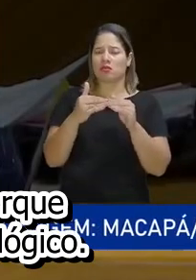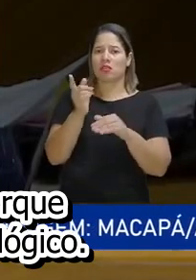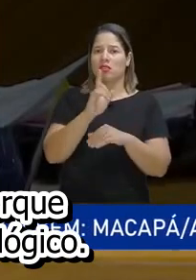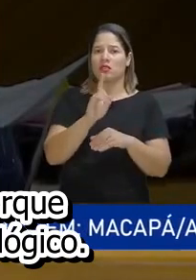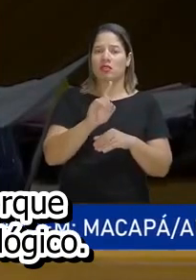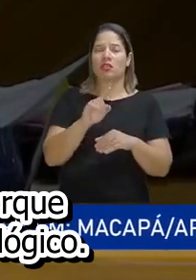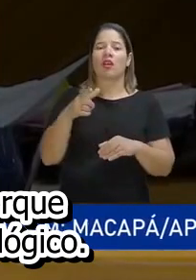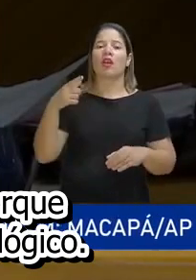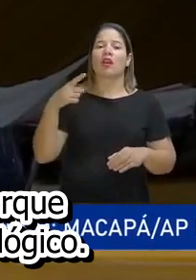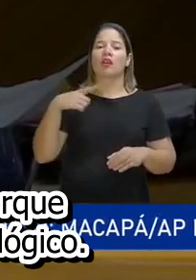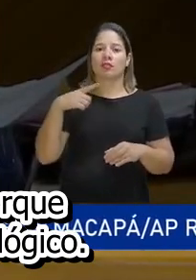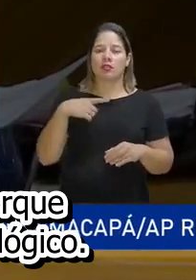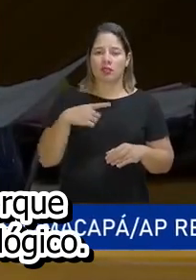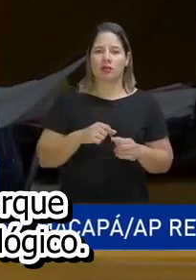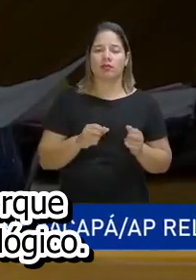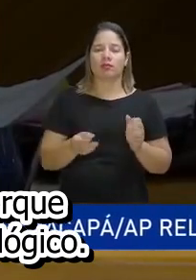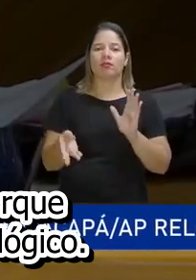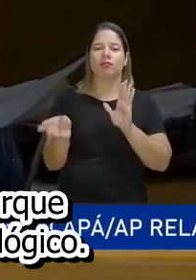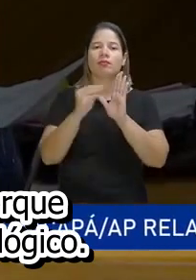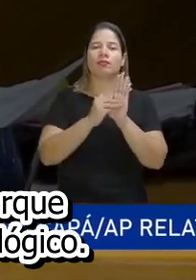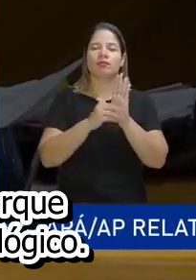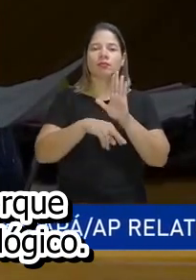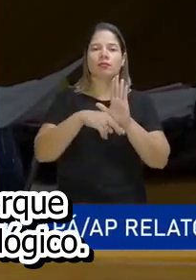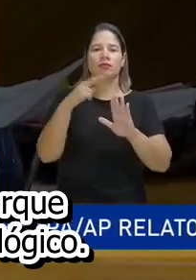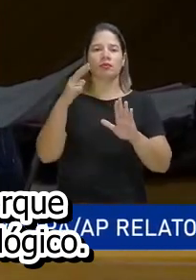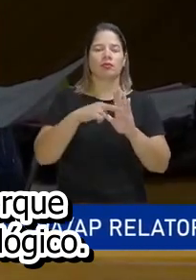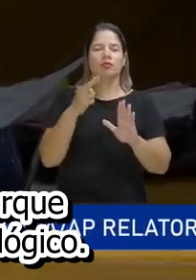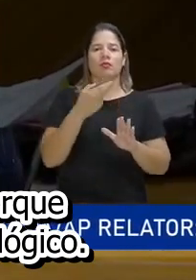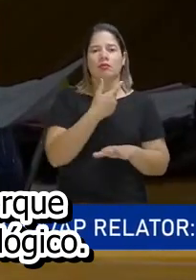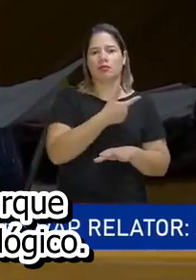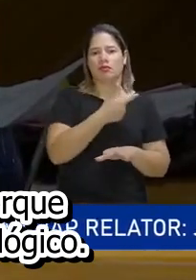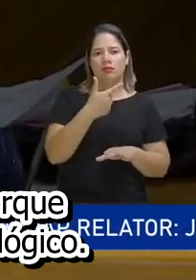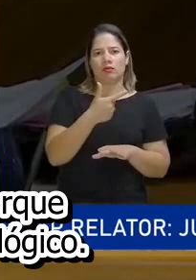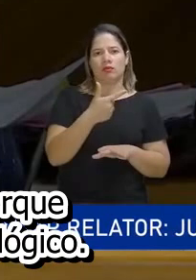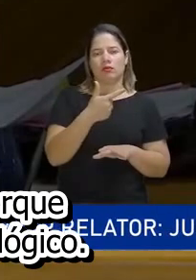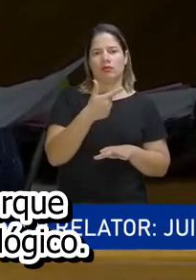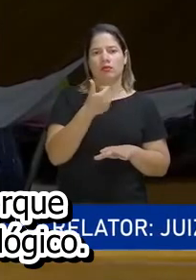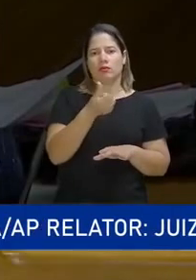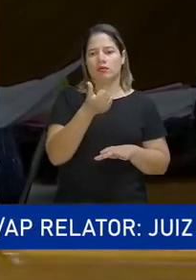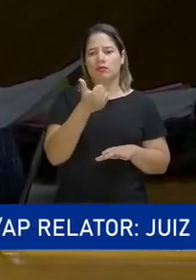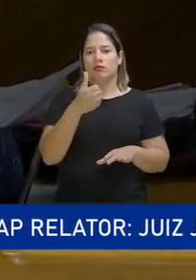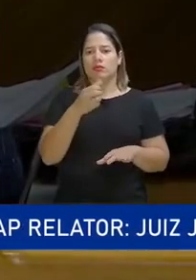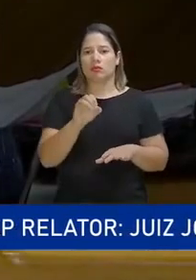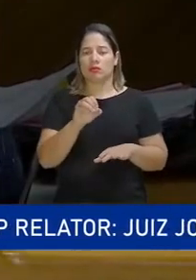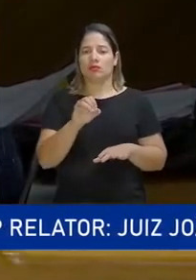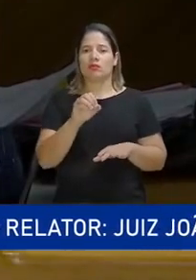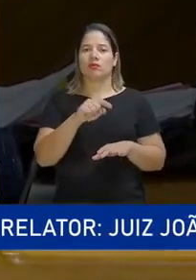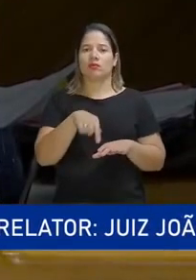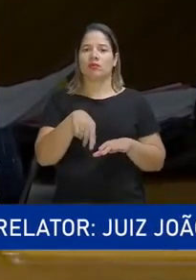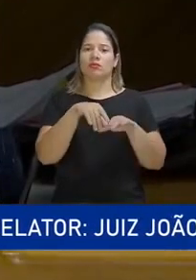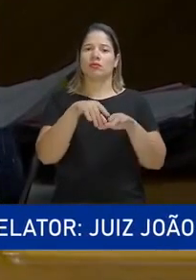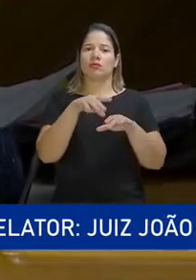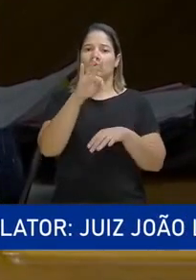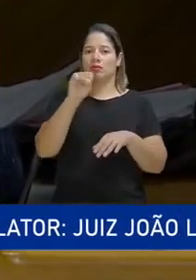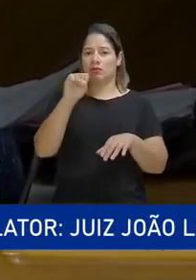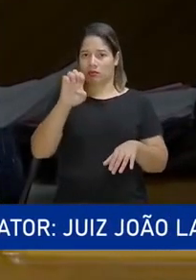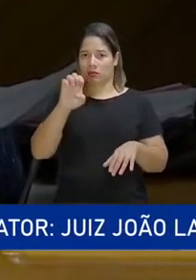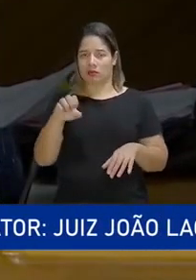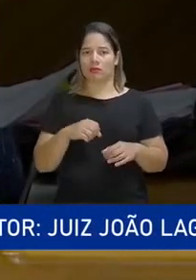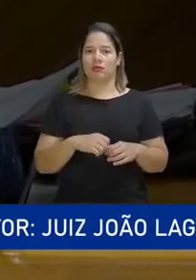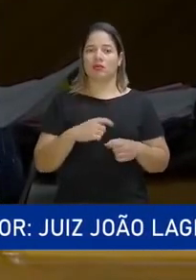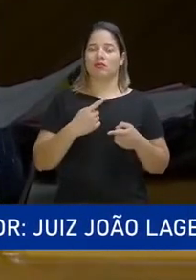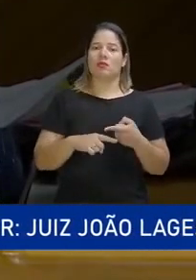do artigo 1º da Resolução 22.610 do TSE, porque não há mandato